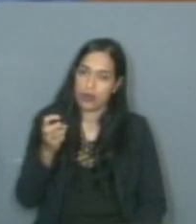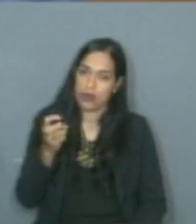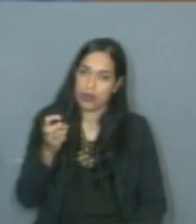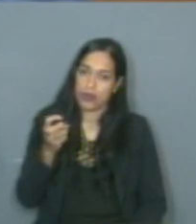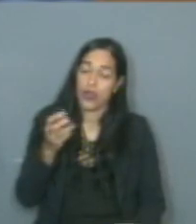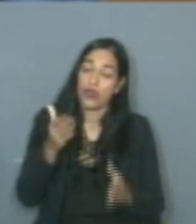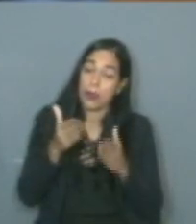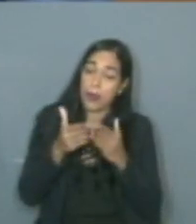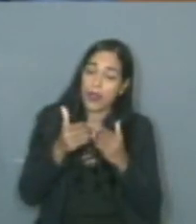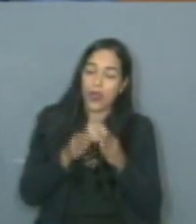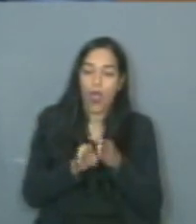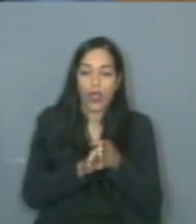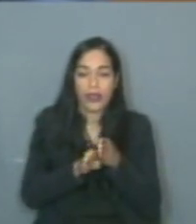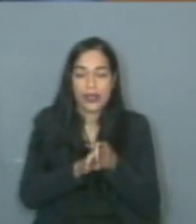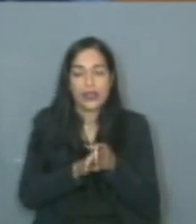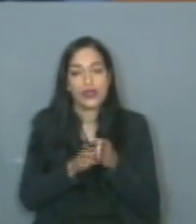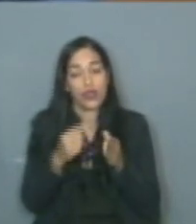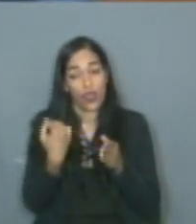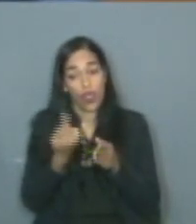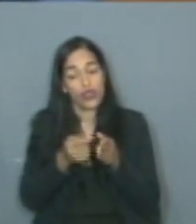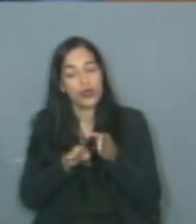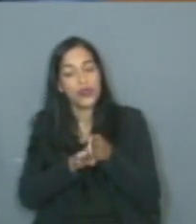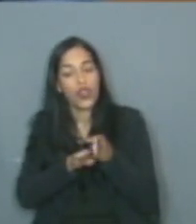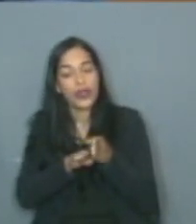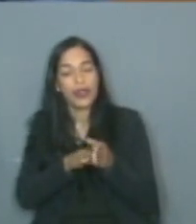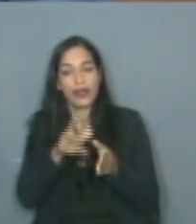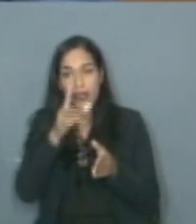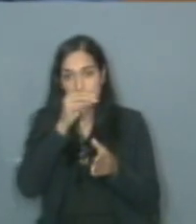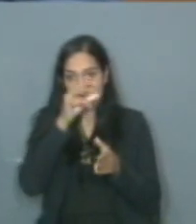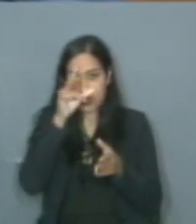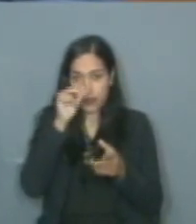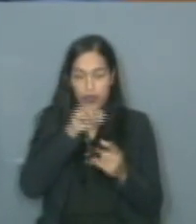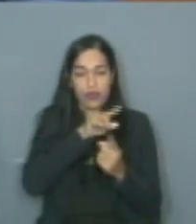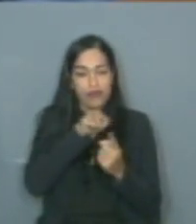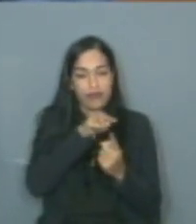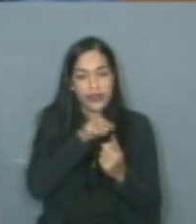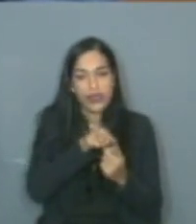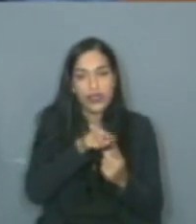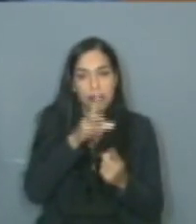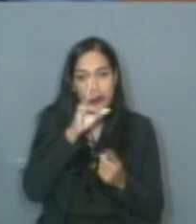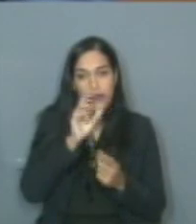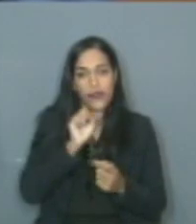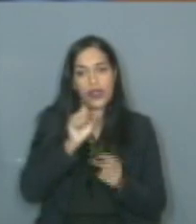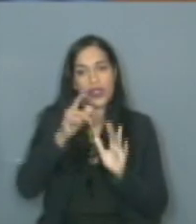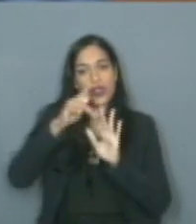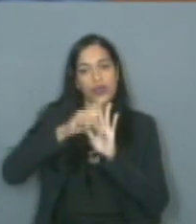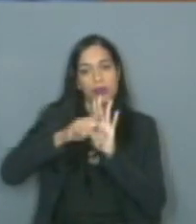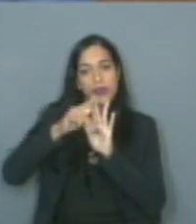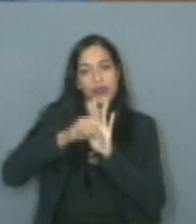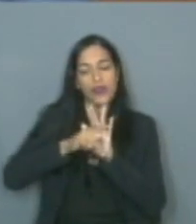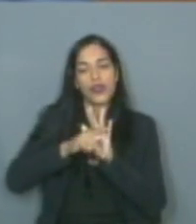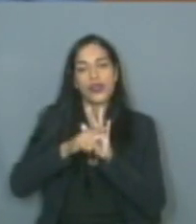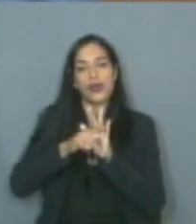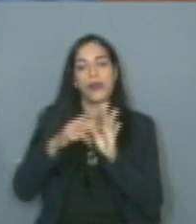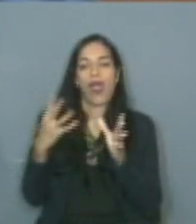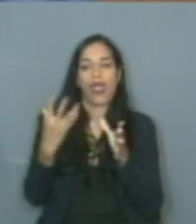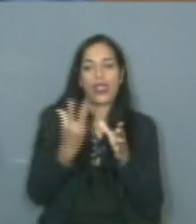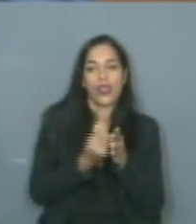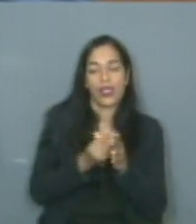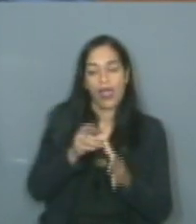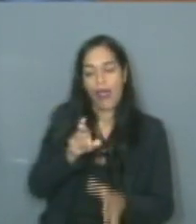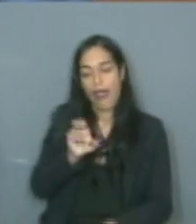da cidade do Recife, no sentido de unir esforços, objetivando fortalecer o programa Reintegra. Ele é